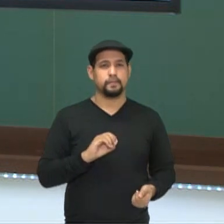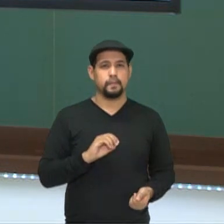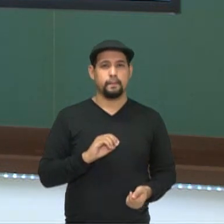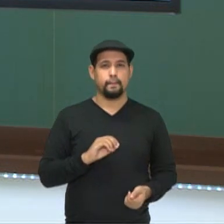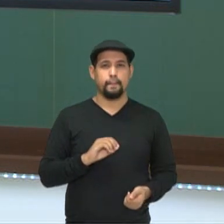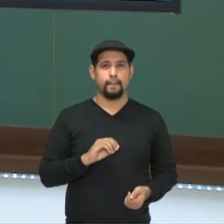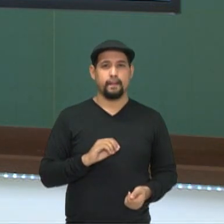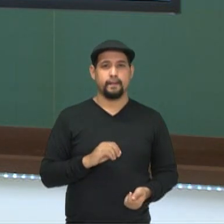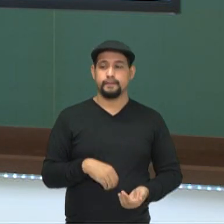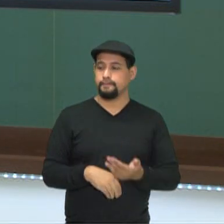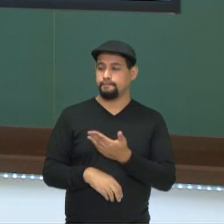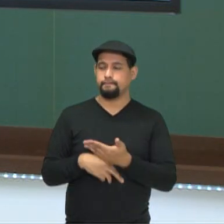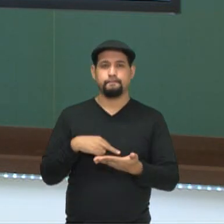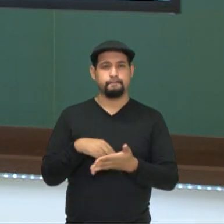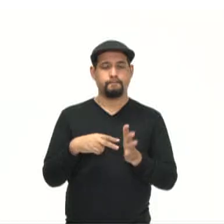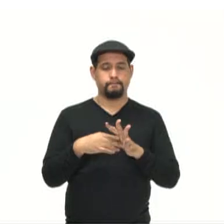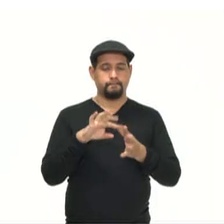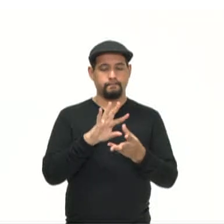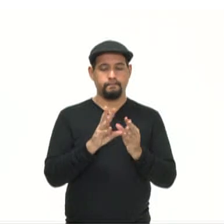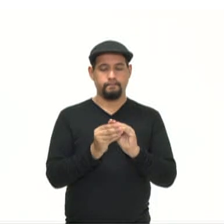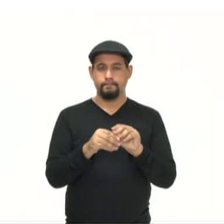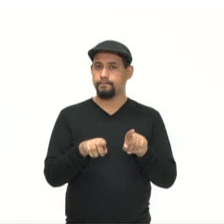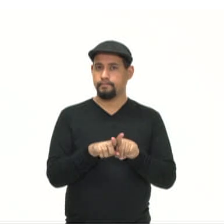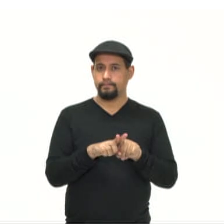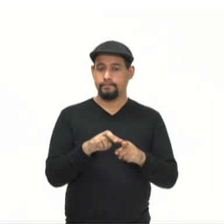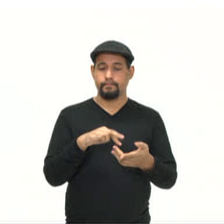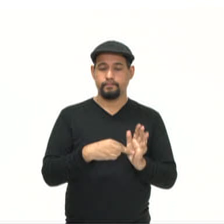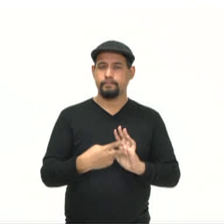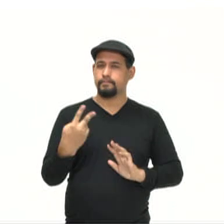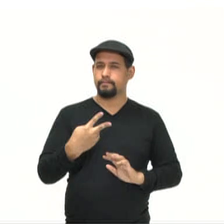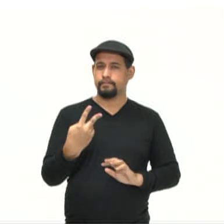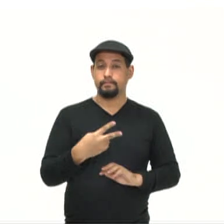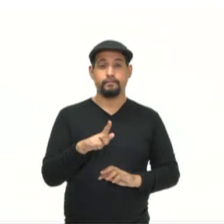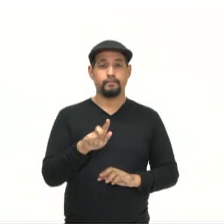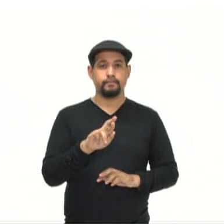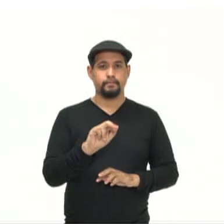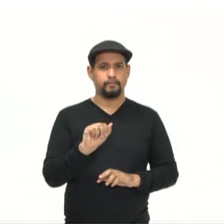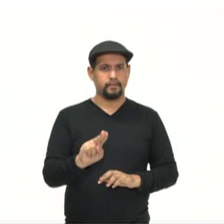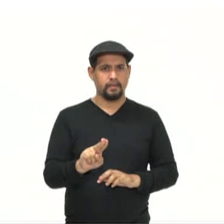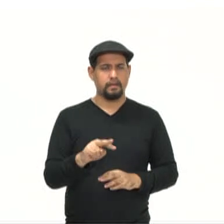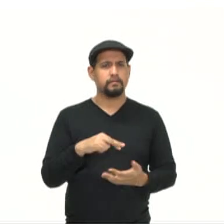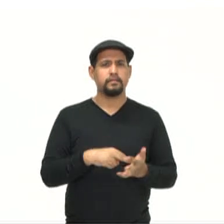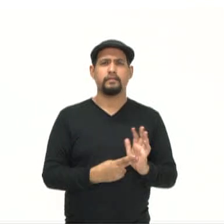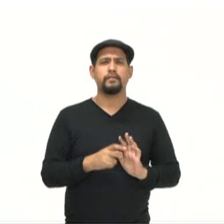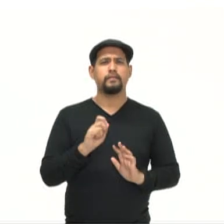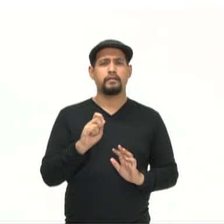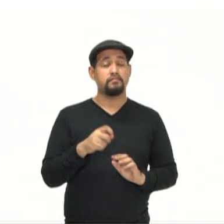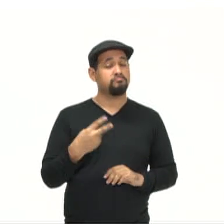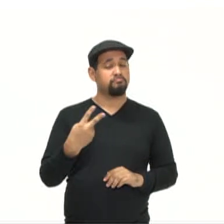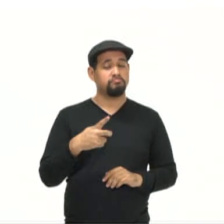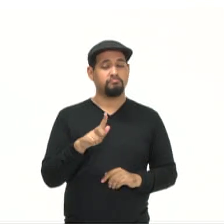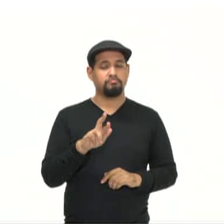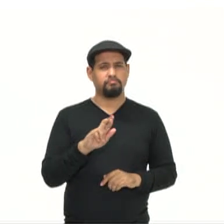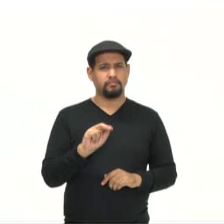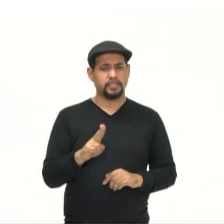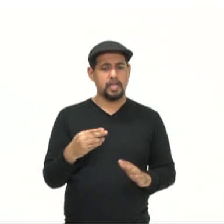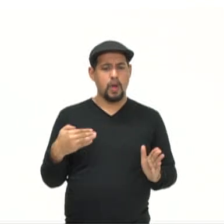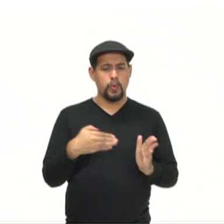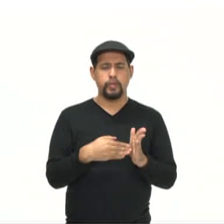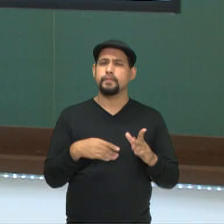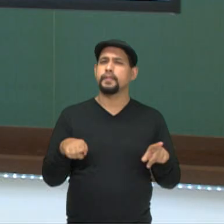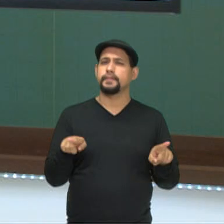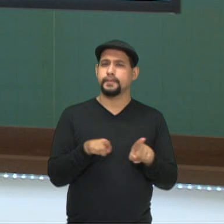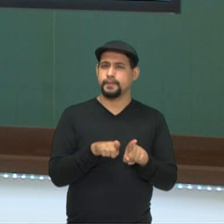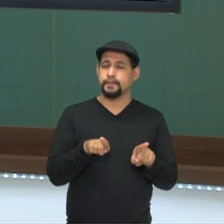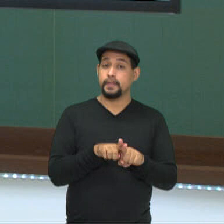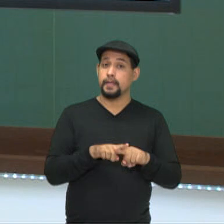Então essa é a forma reduzida dessa equação do segundo grau esta primeira é equação 2º grau esta última